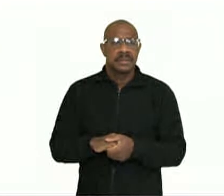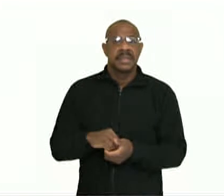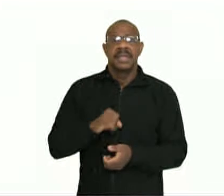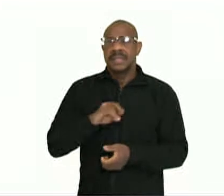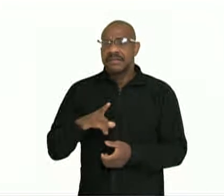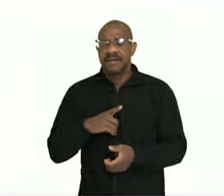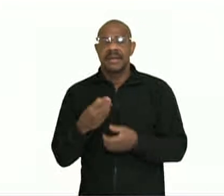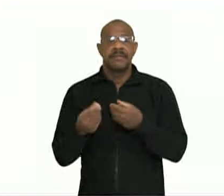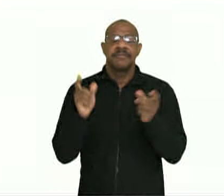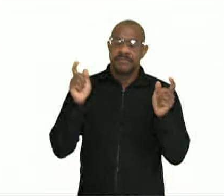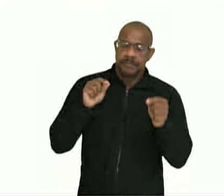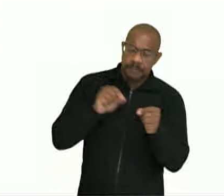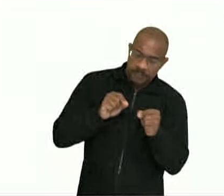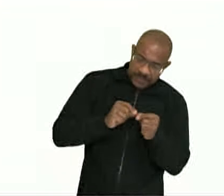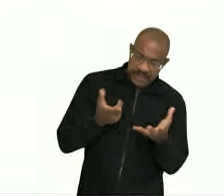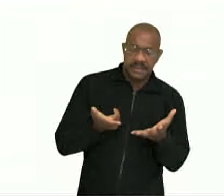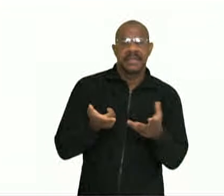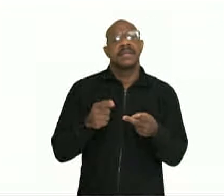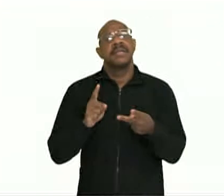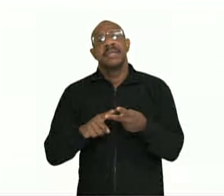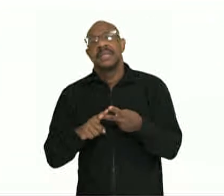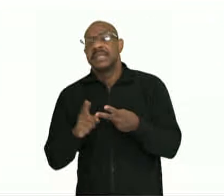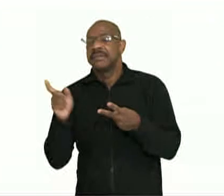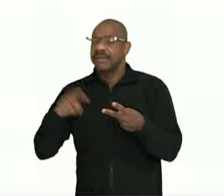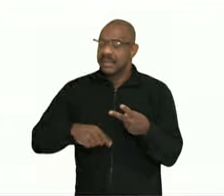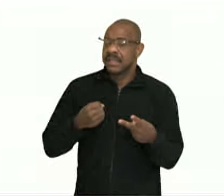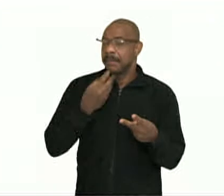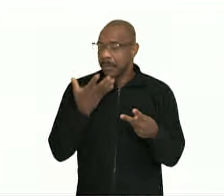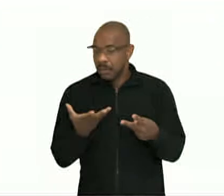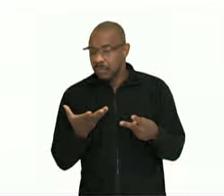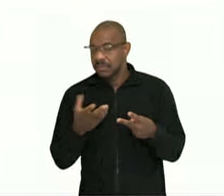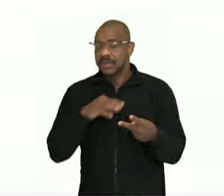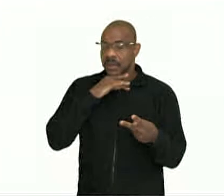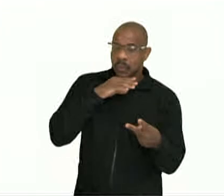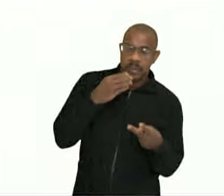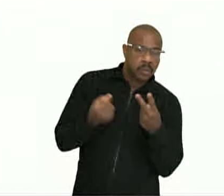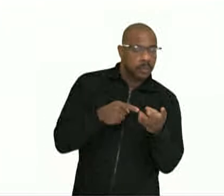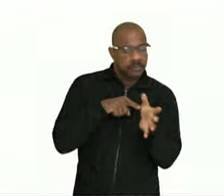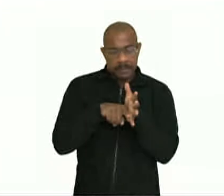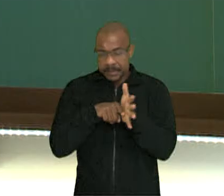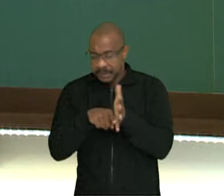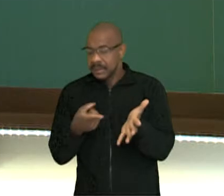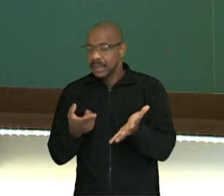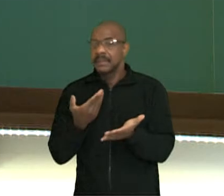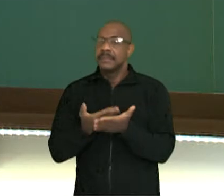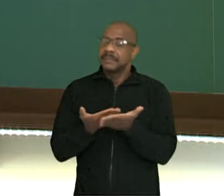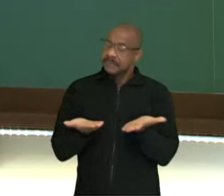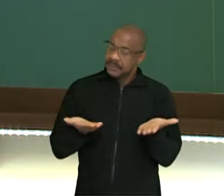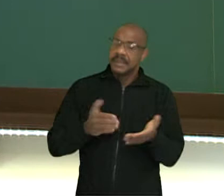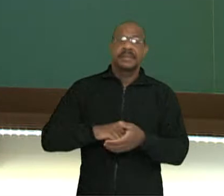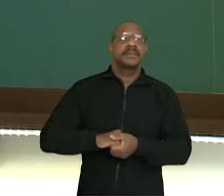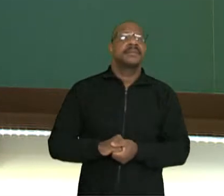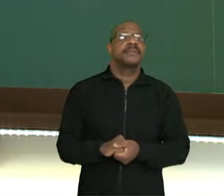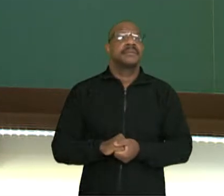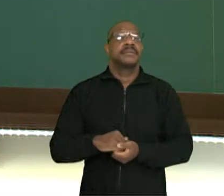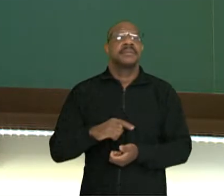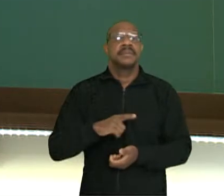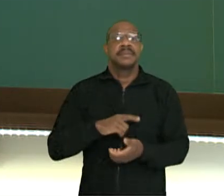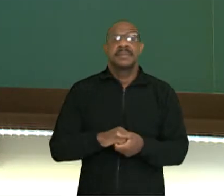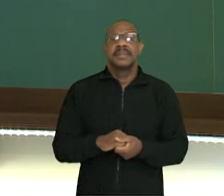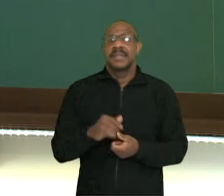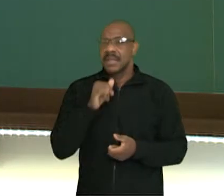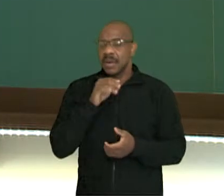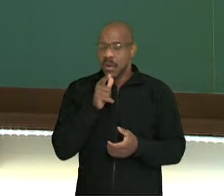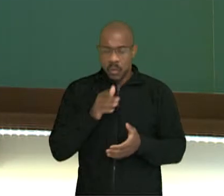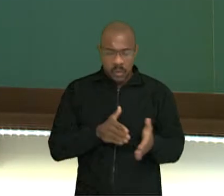ser feito, se dá certo. Um exemplo que nós temos aí foi a transposição do Rio São Francisco, lembra? Teve todo um